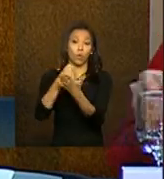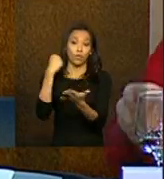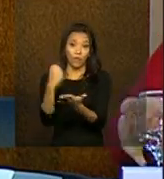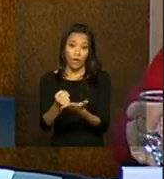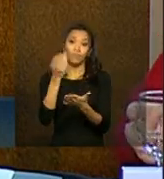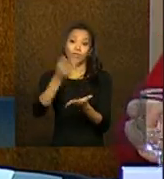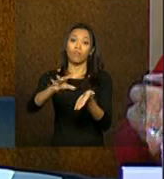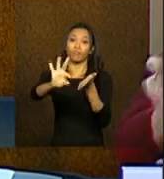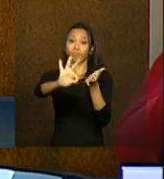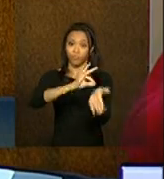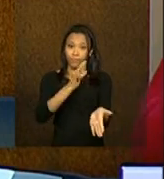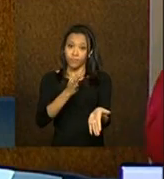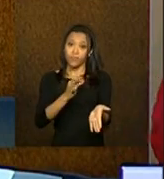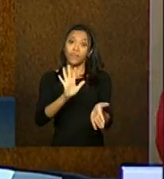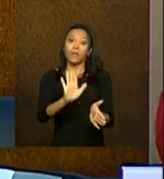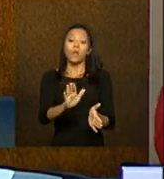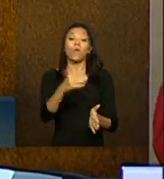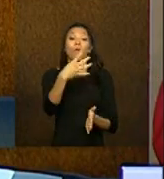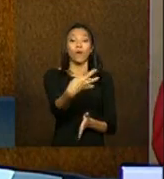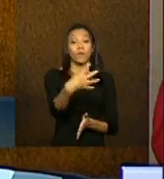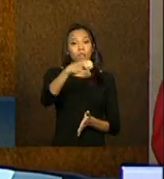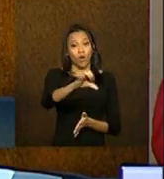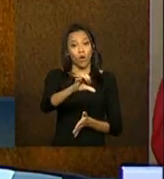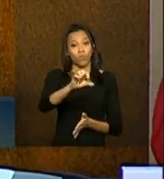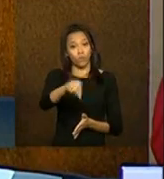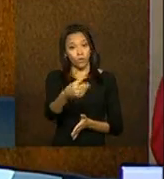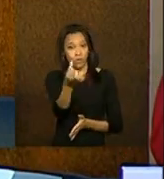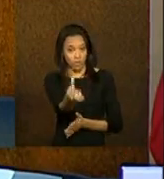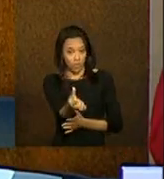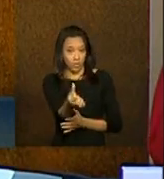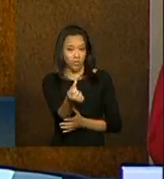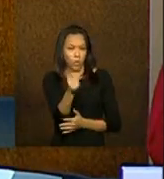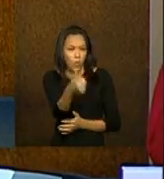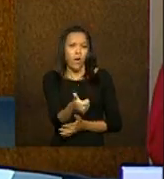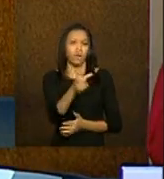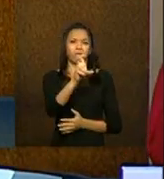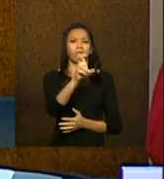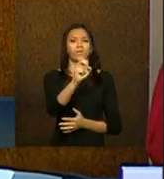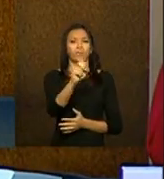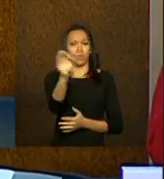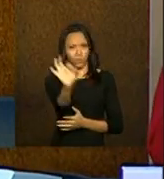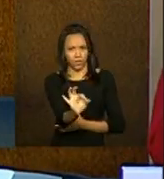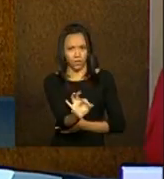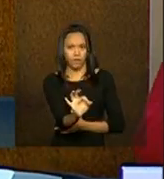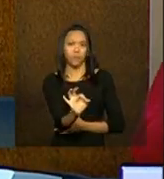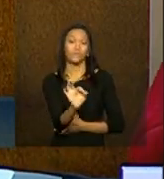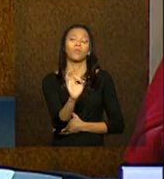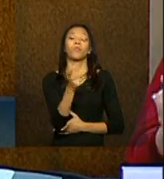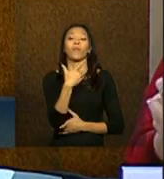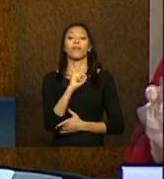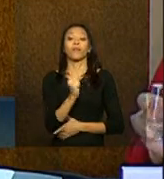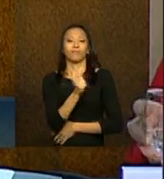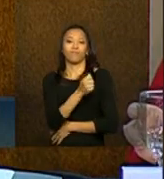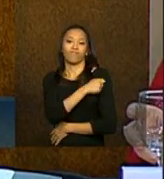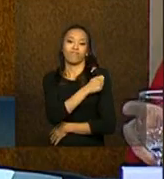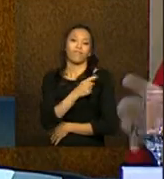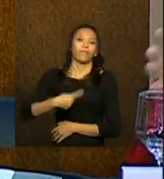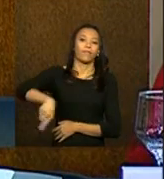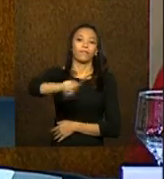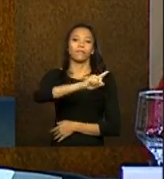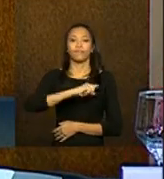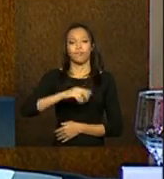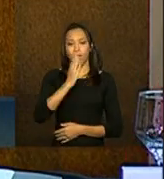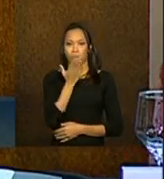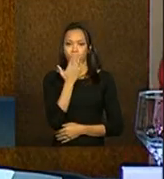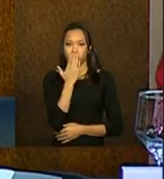assinados, sendo 49,6, praticamente 50% para estudantes pardos e